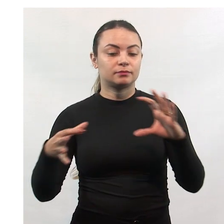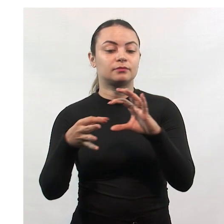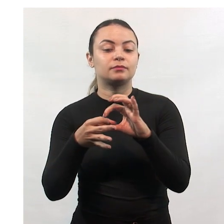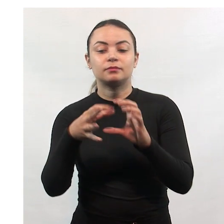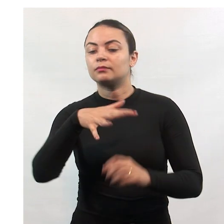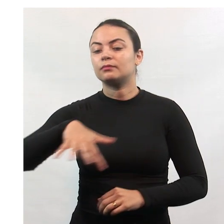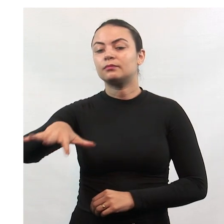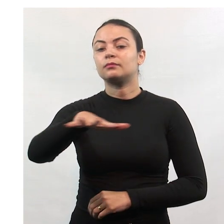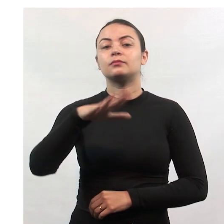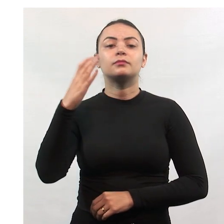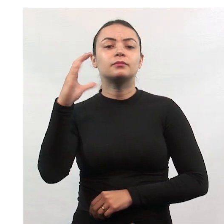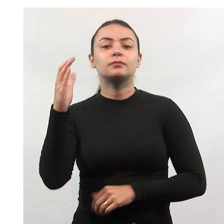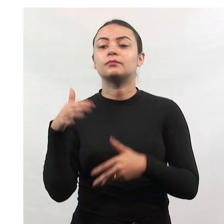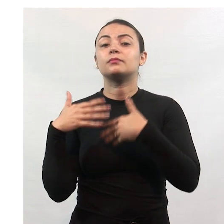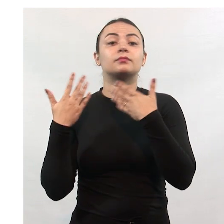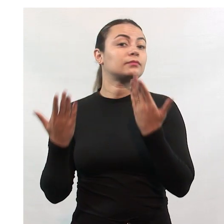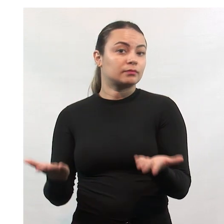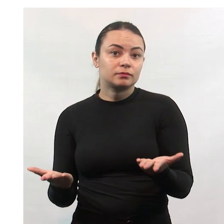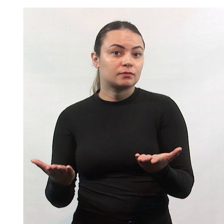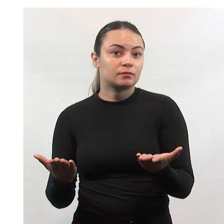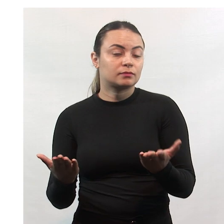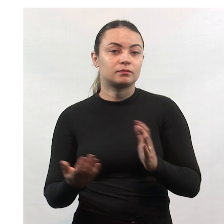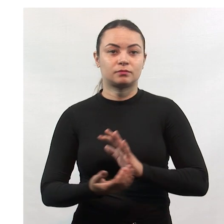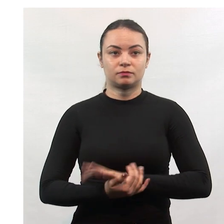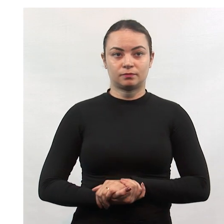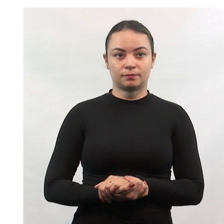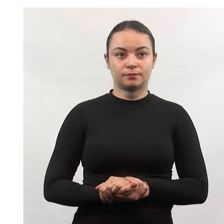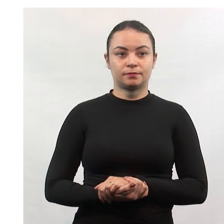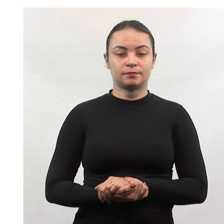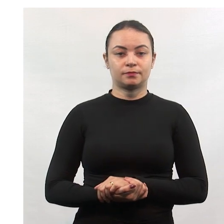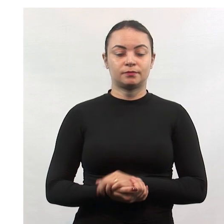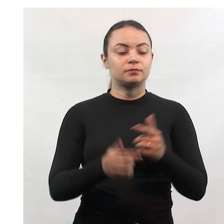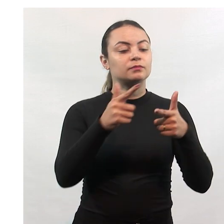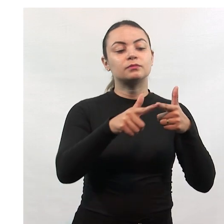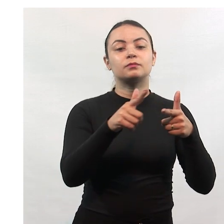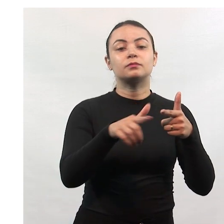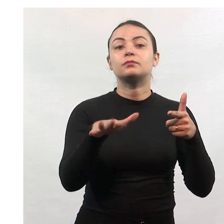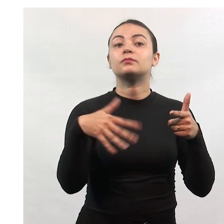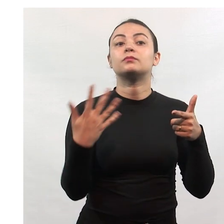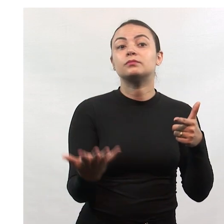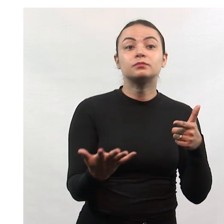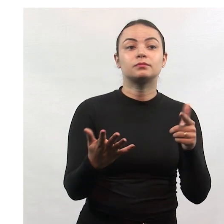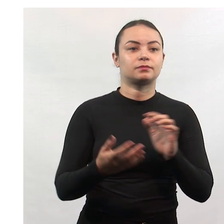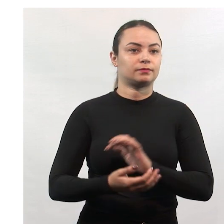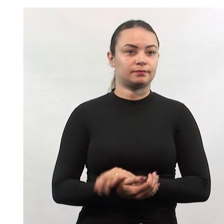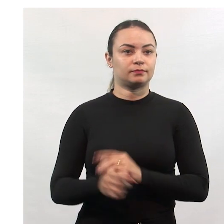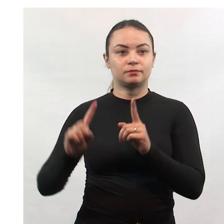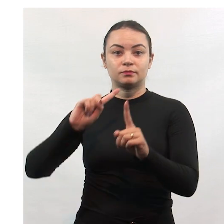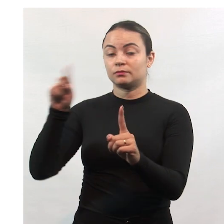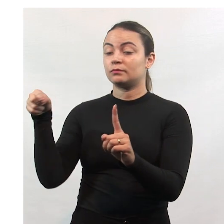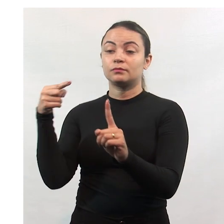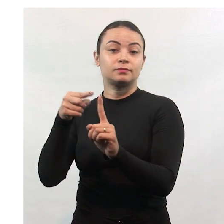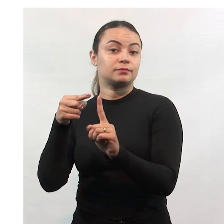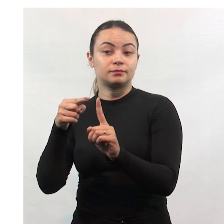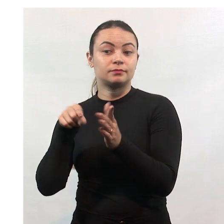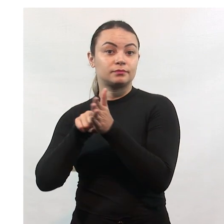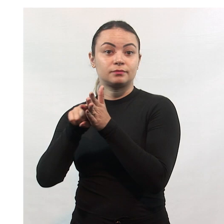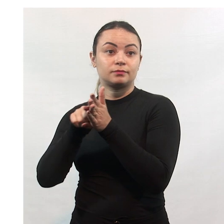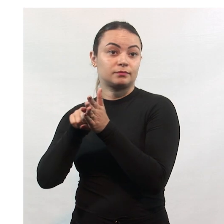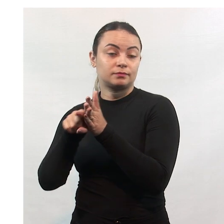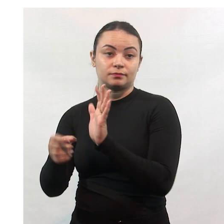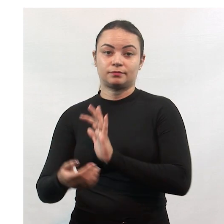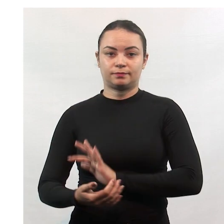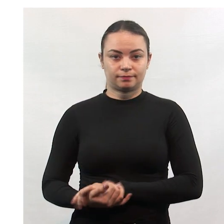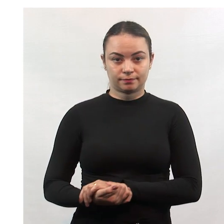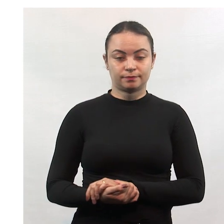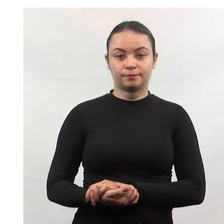né? Qual que é o problema e quais são as questões norteadoras desse problema, quais são os objetivos da pesquisa,